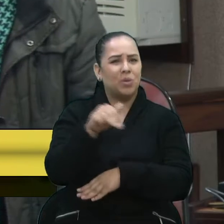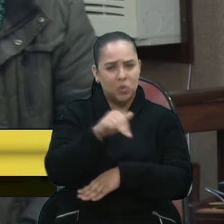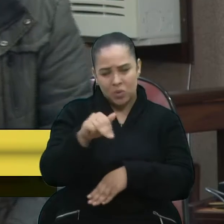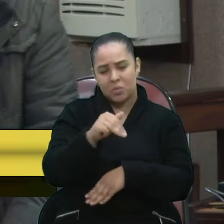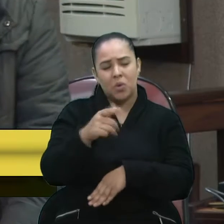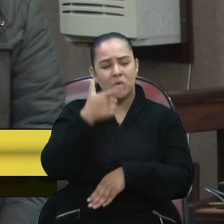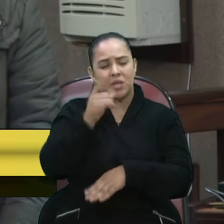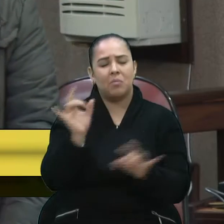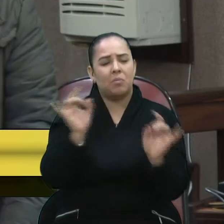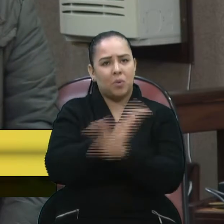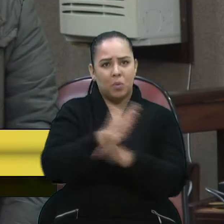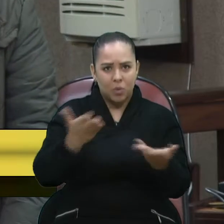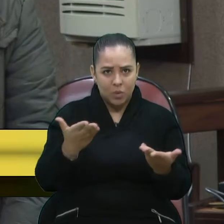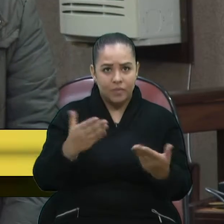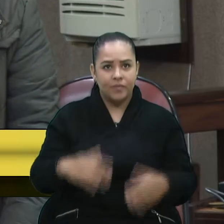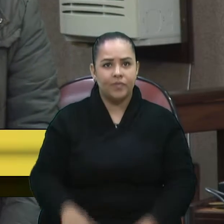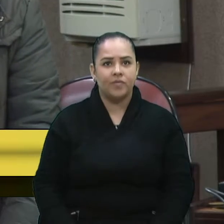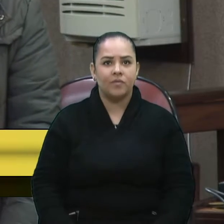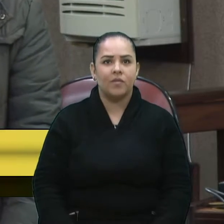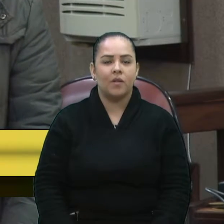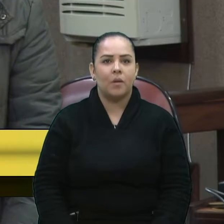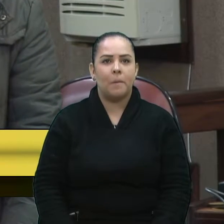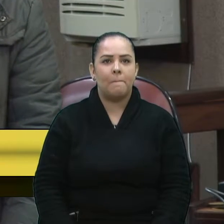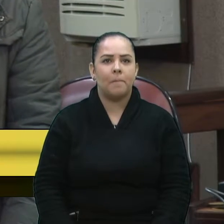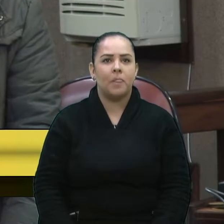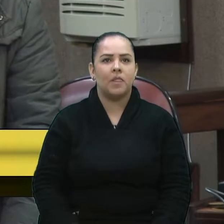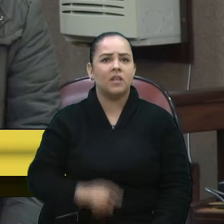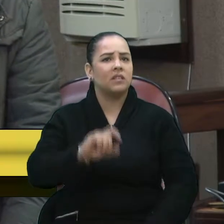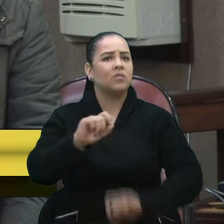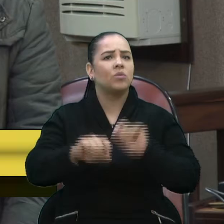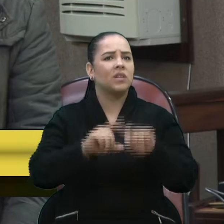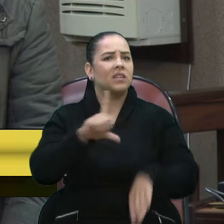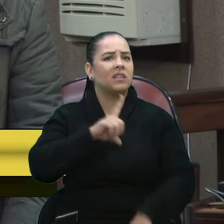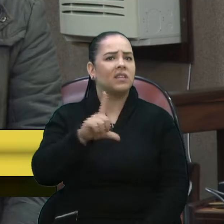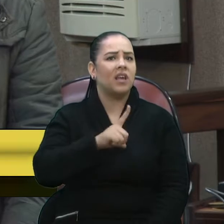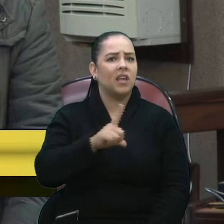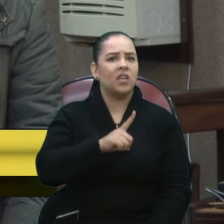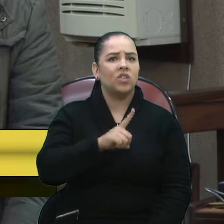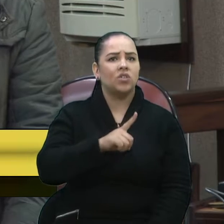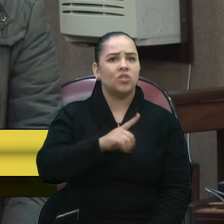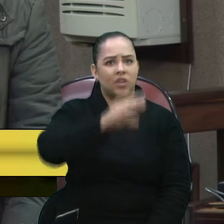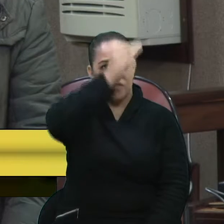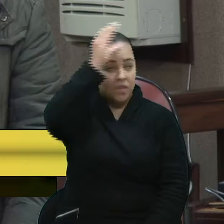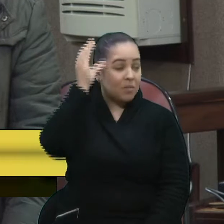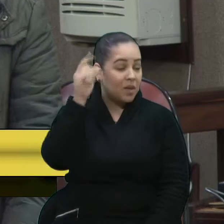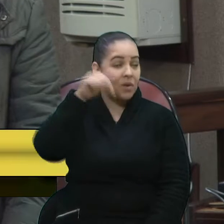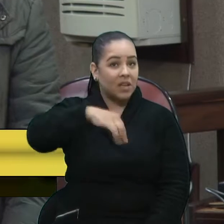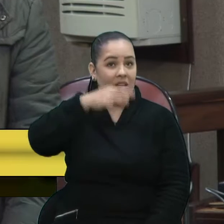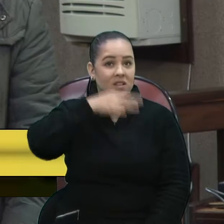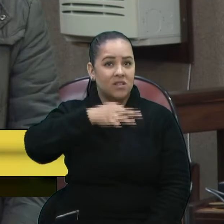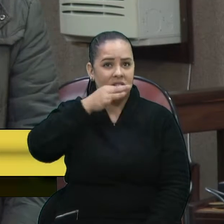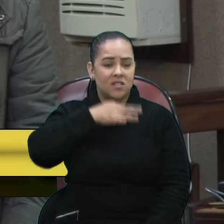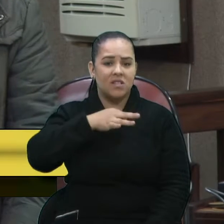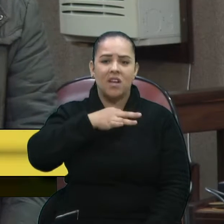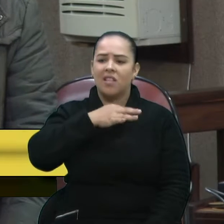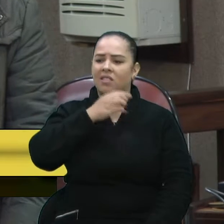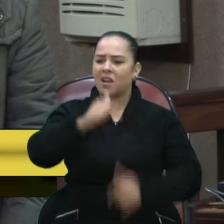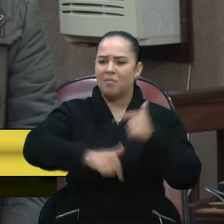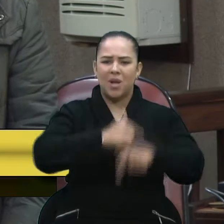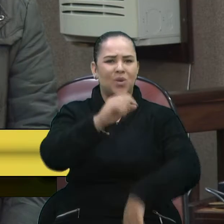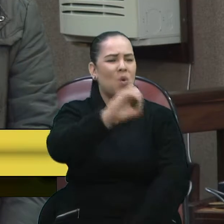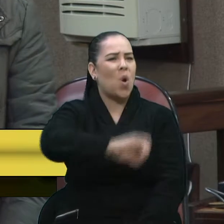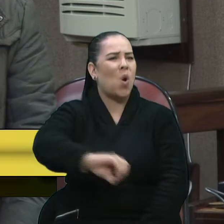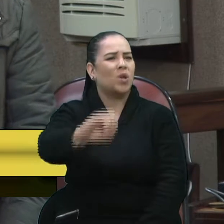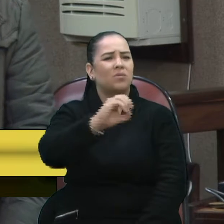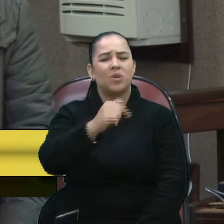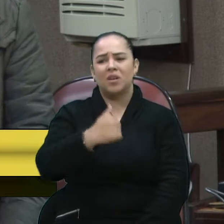A questão de enfermeiros aqui de Caxias, né? Eles fazem um excelente trabalho. E aqui eu quero agradecer